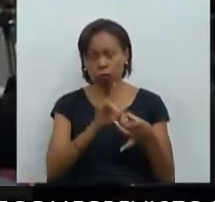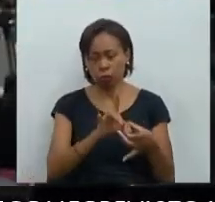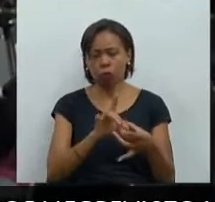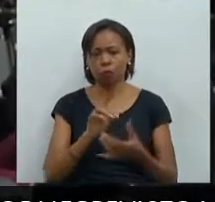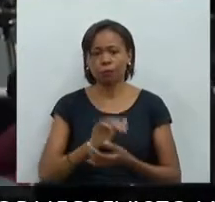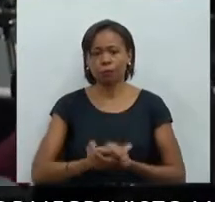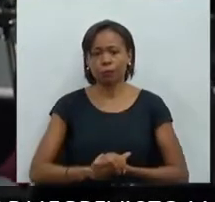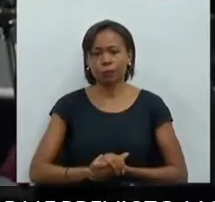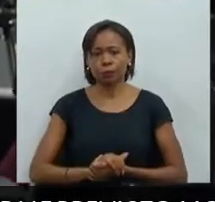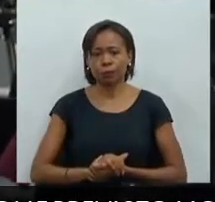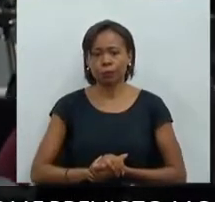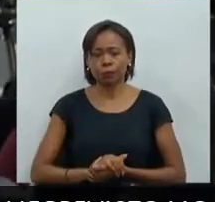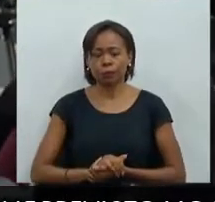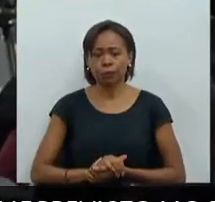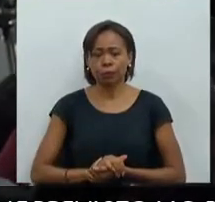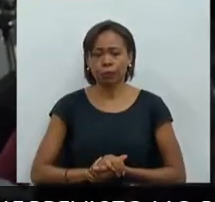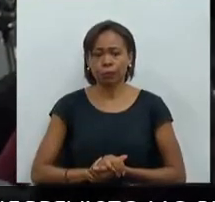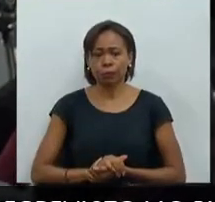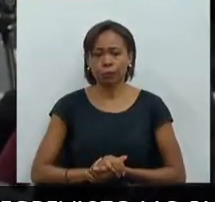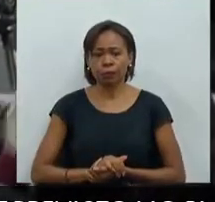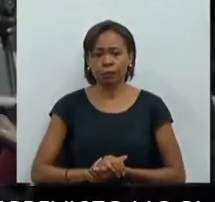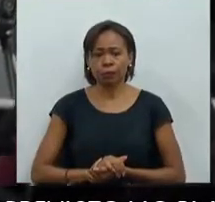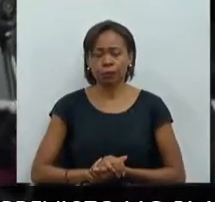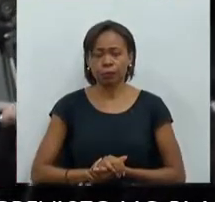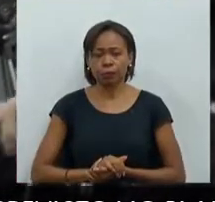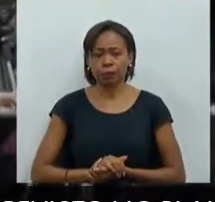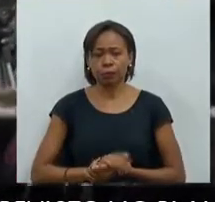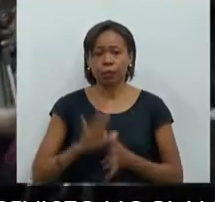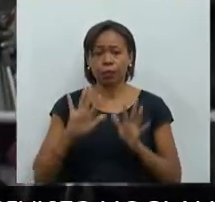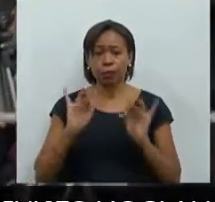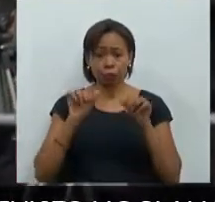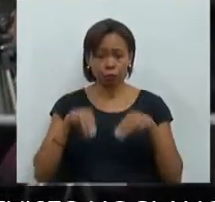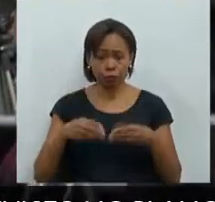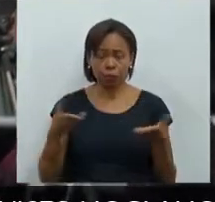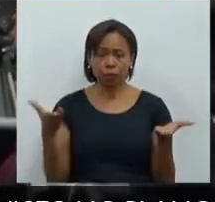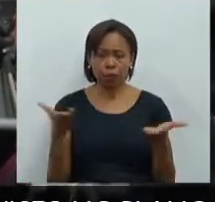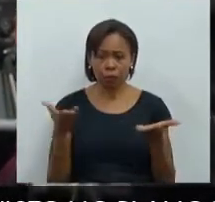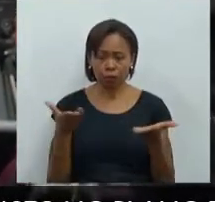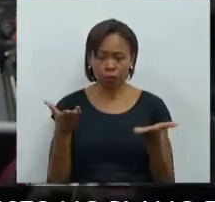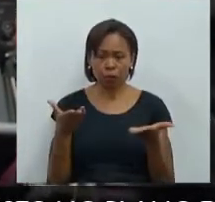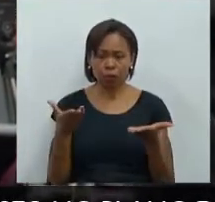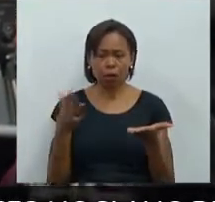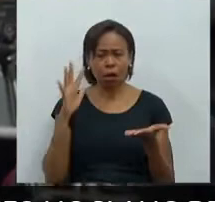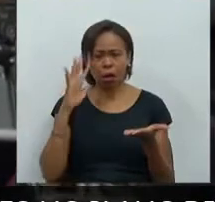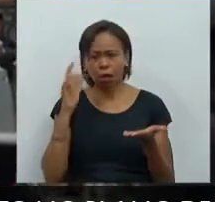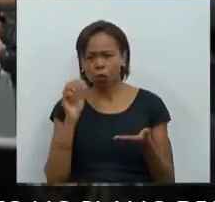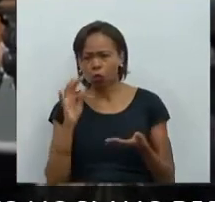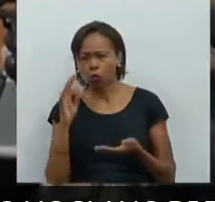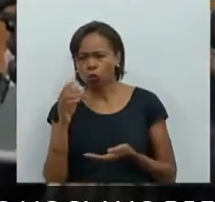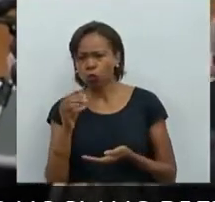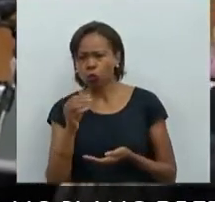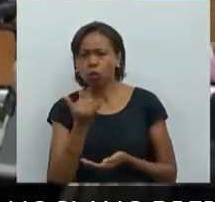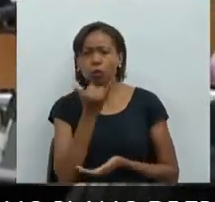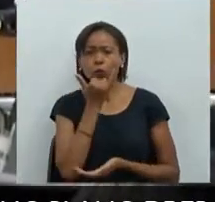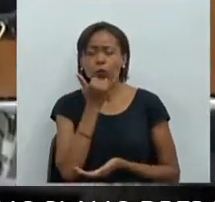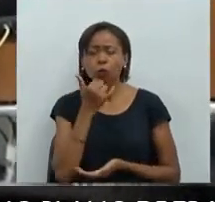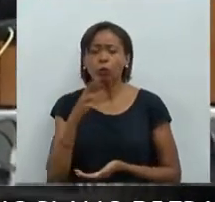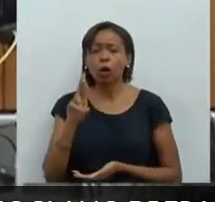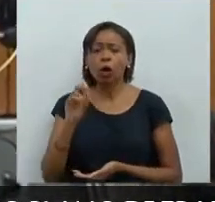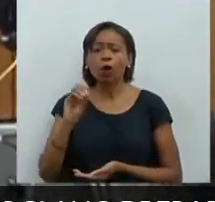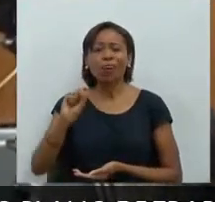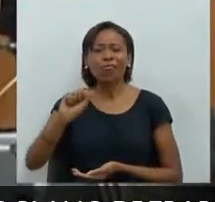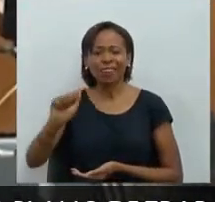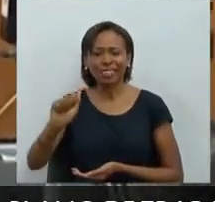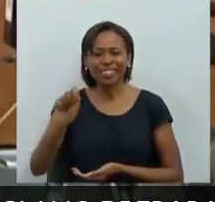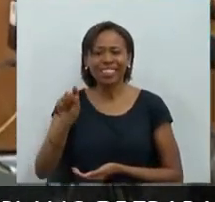você colocou. Bem, então, para terminar aqui, acho que todos... Ah, sim, não, desculpa, Rosa, tem você aqui